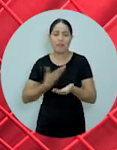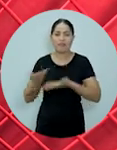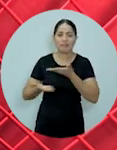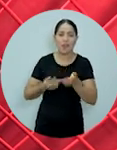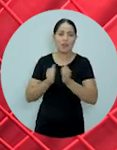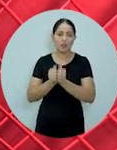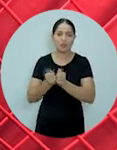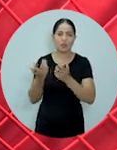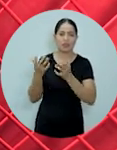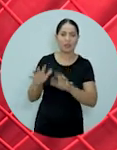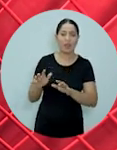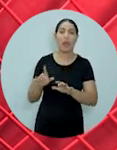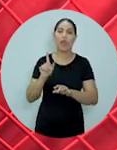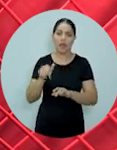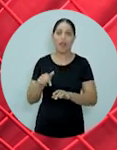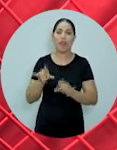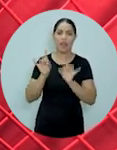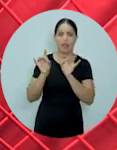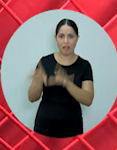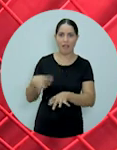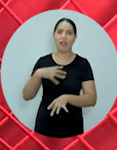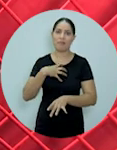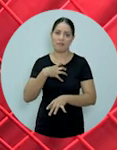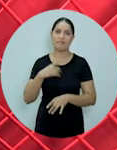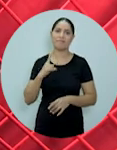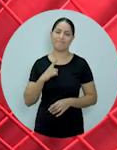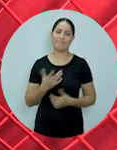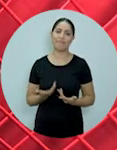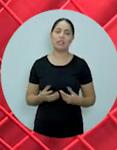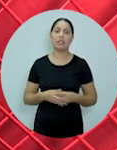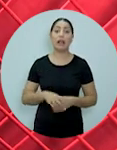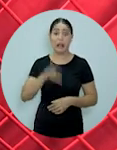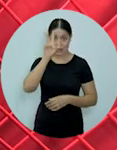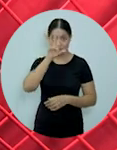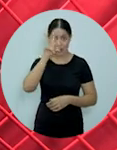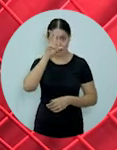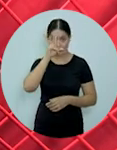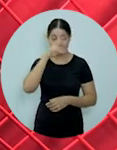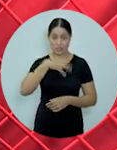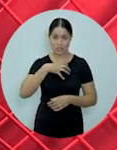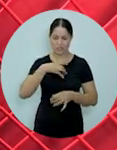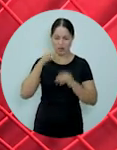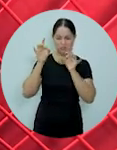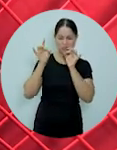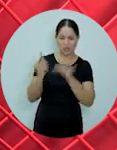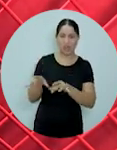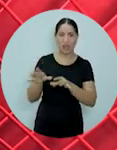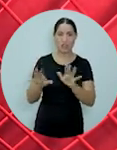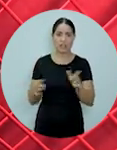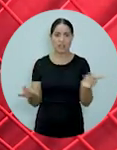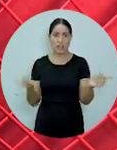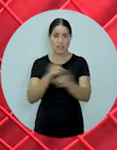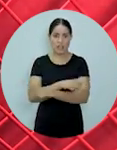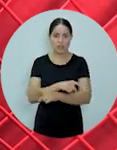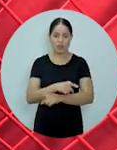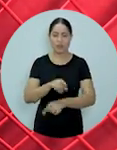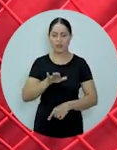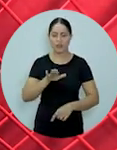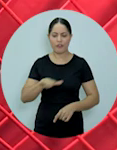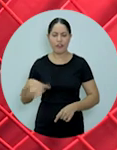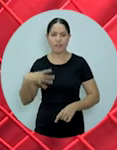não conviver. E aí sim nós temos o abandono afetivo. Lembrando que abandono afetivo também pode ser